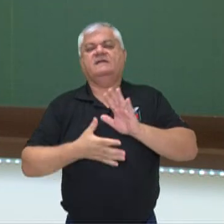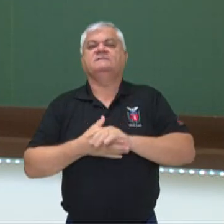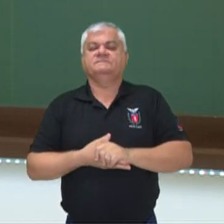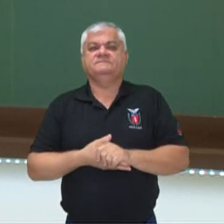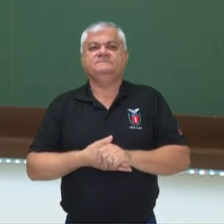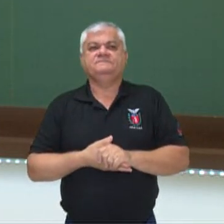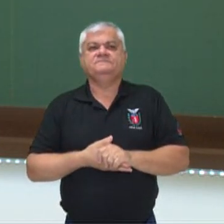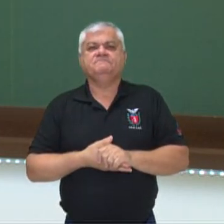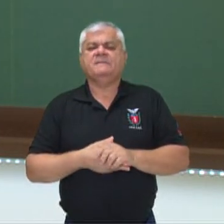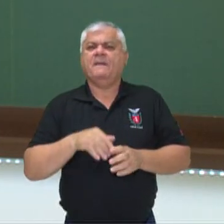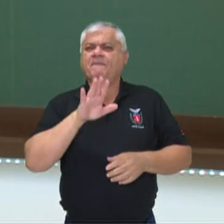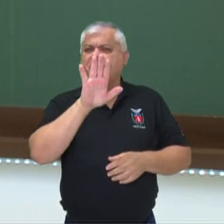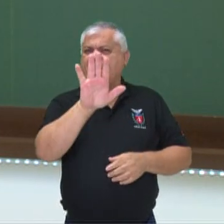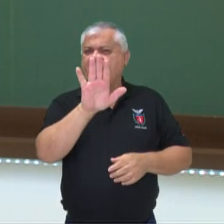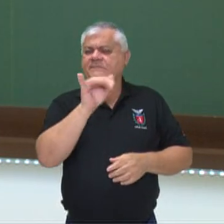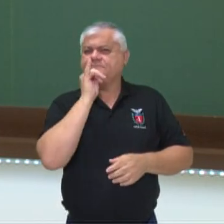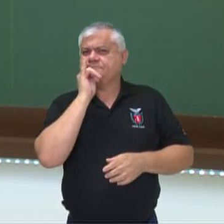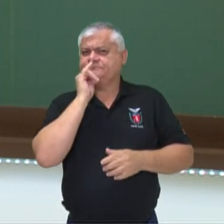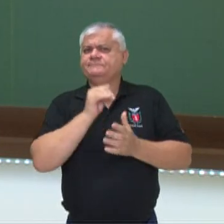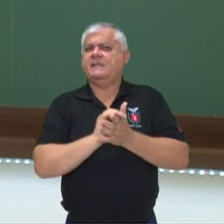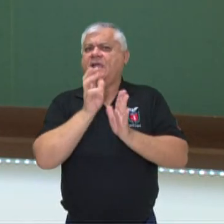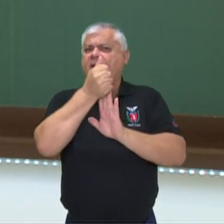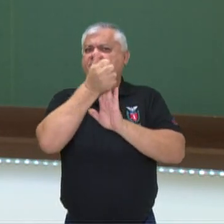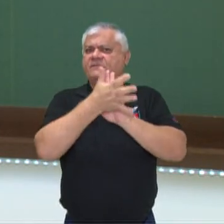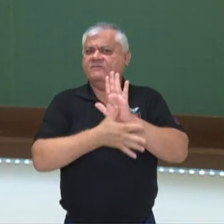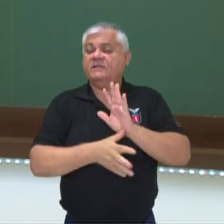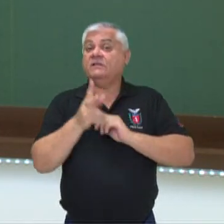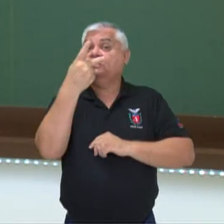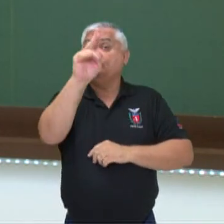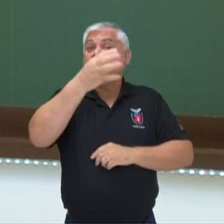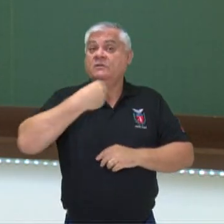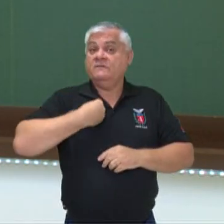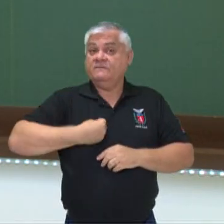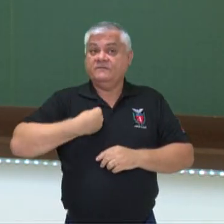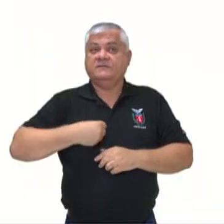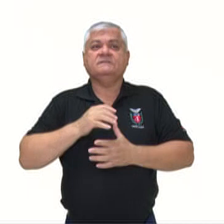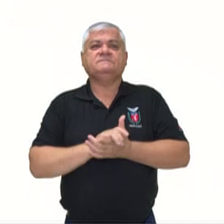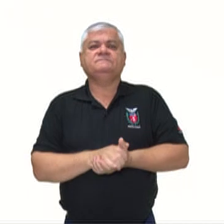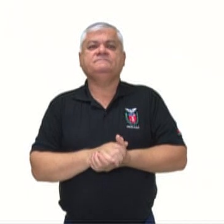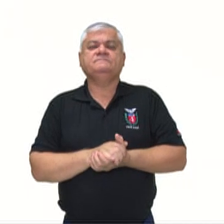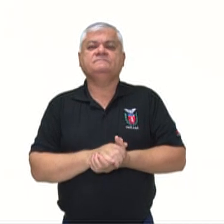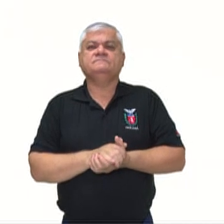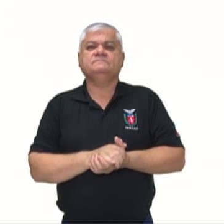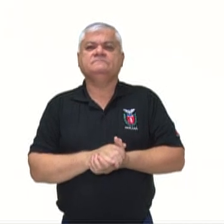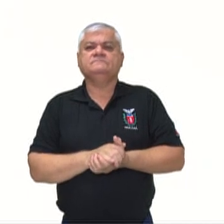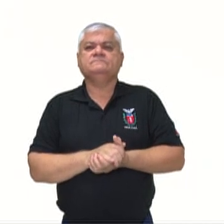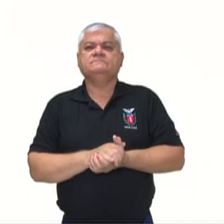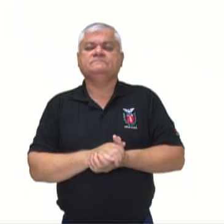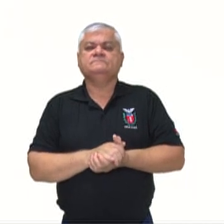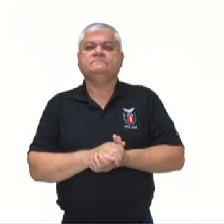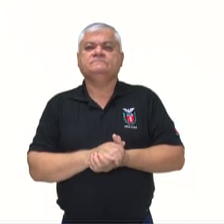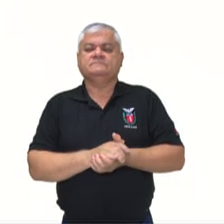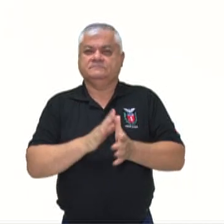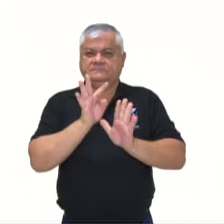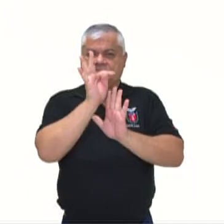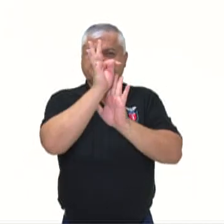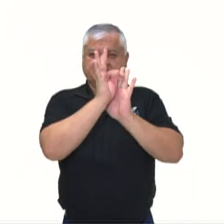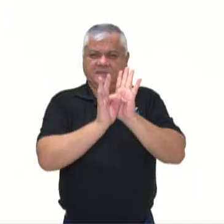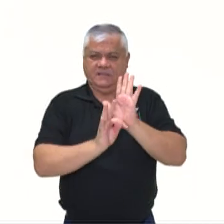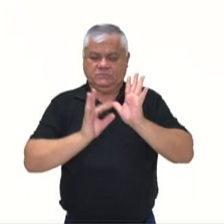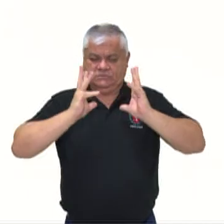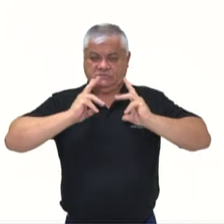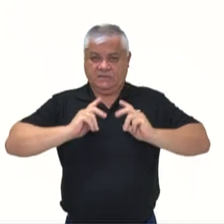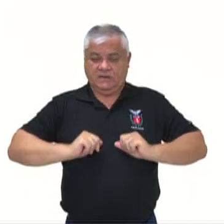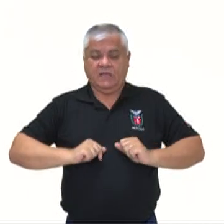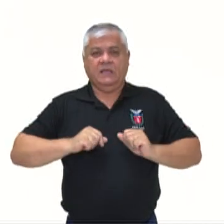atividade. Mas essa atividade tem a ver com a sua realidade. Os textos sagrados escritos contêm aquilo